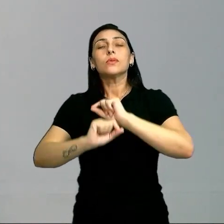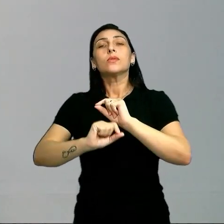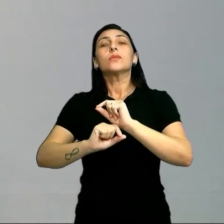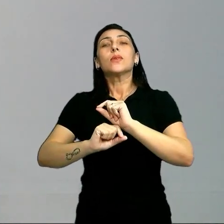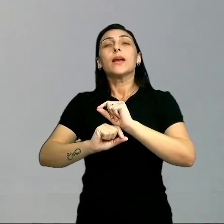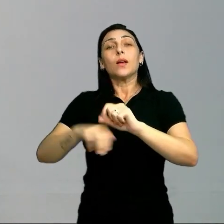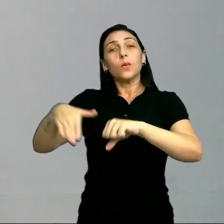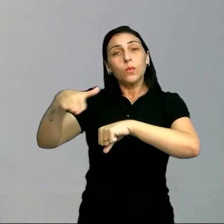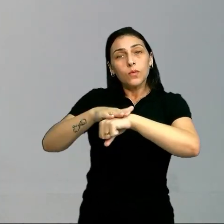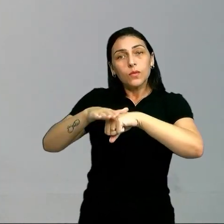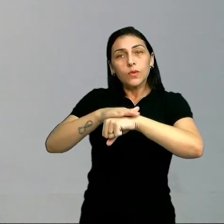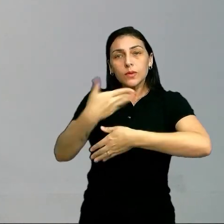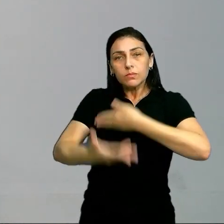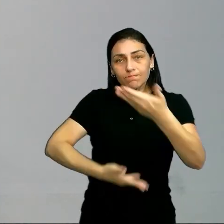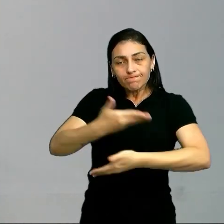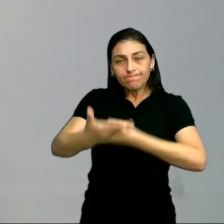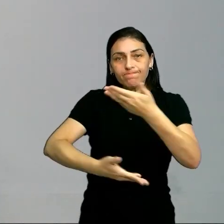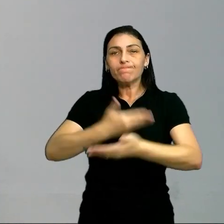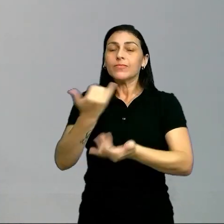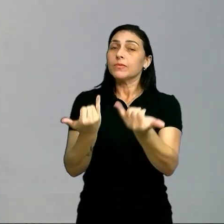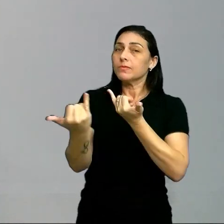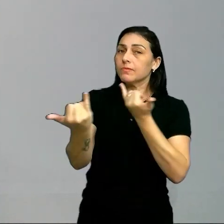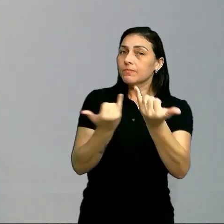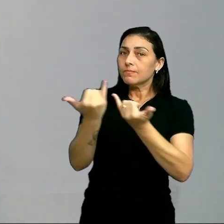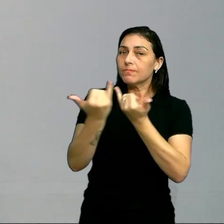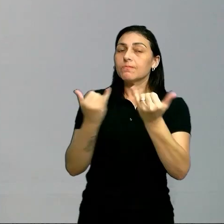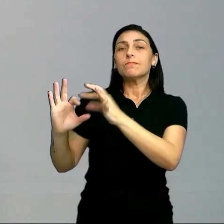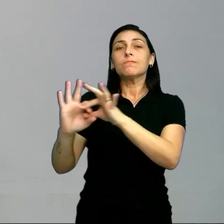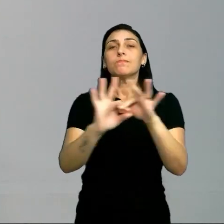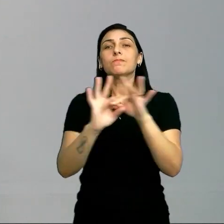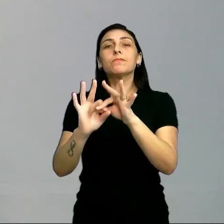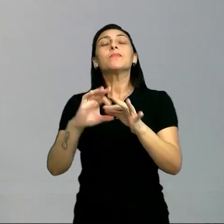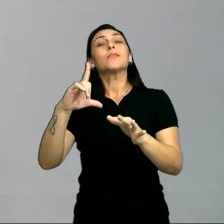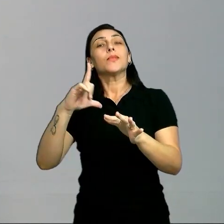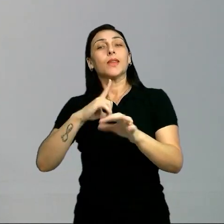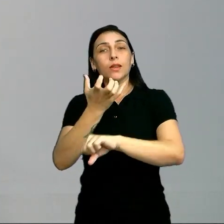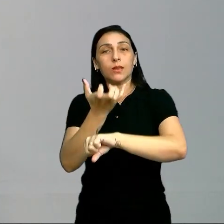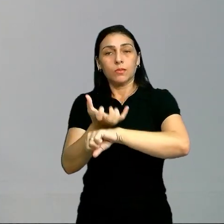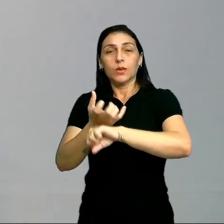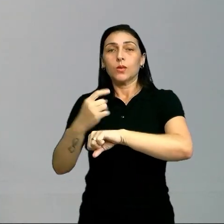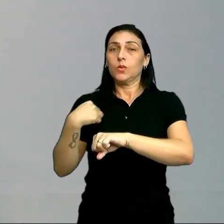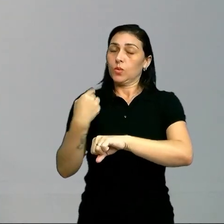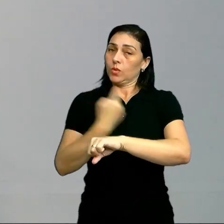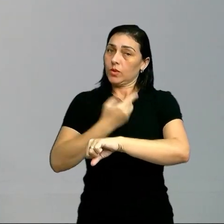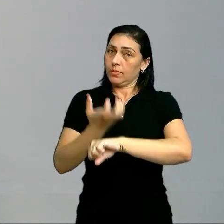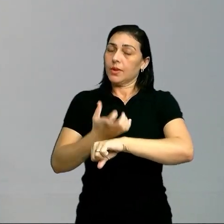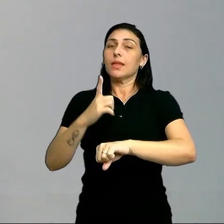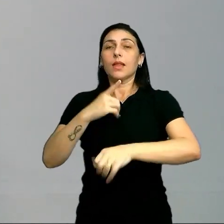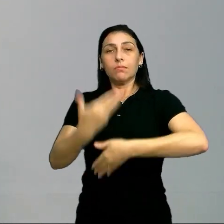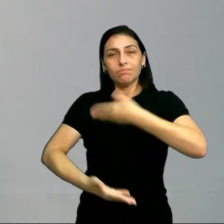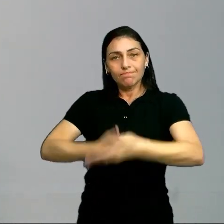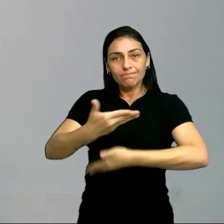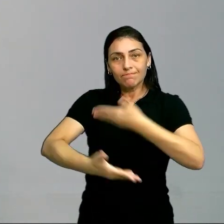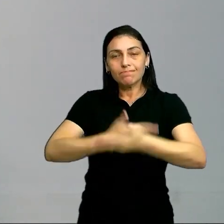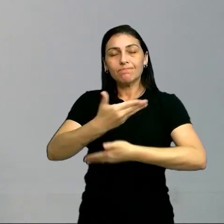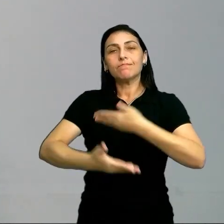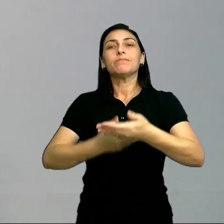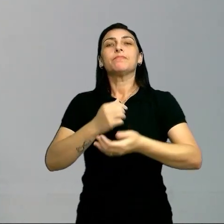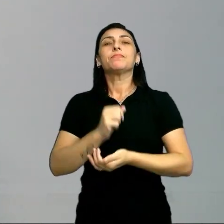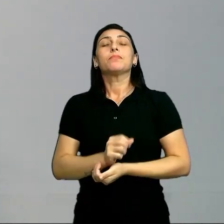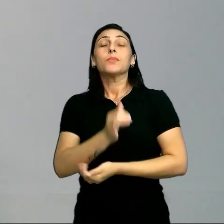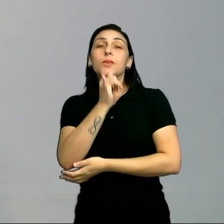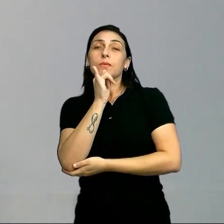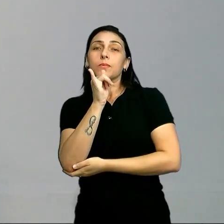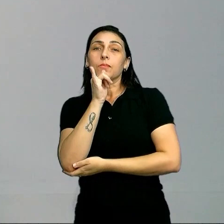esse diálogo ou essa interação, as intertextualidades que as disciplinas, que os nossos componentes vão se relacionar.